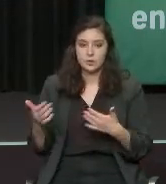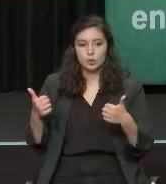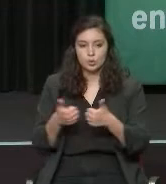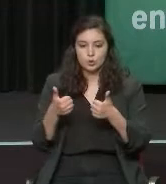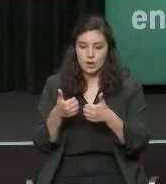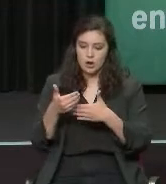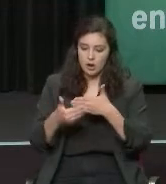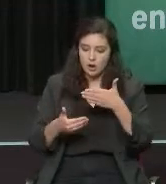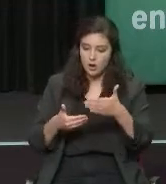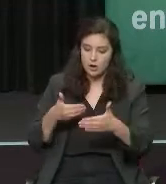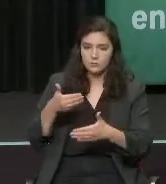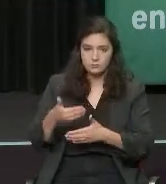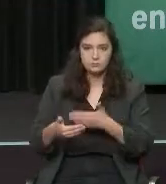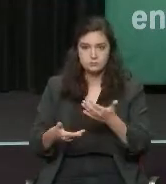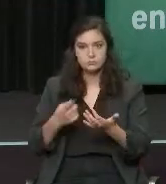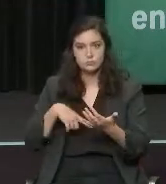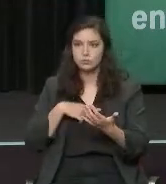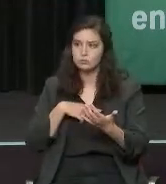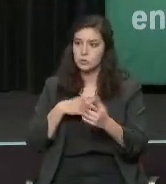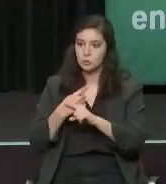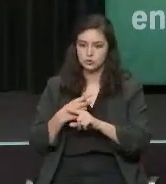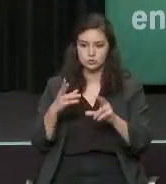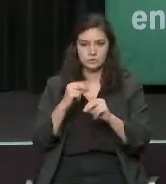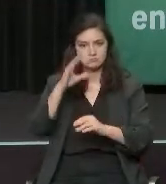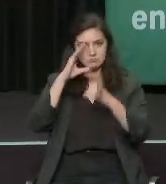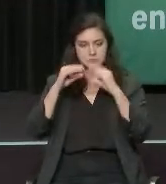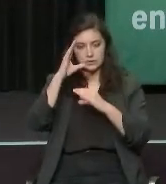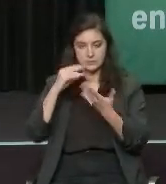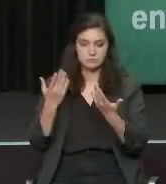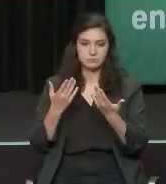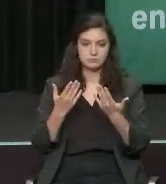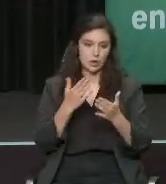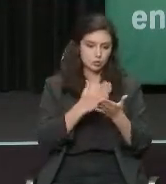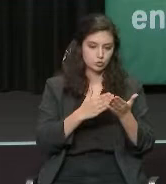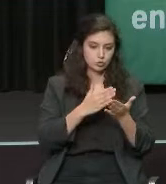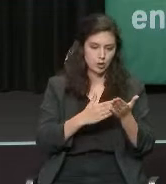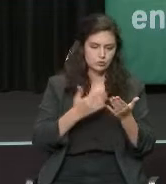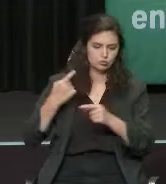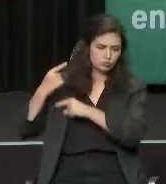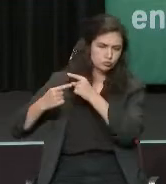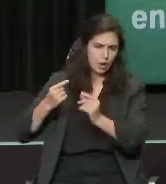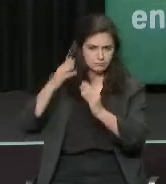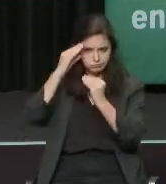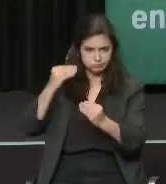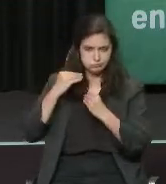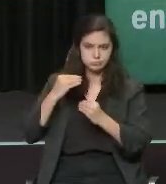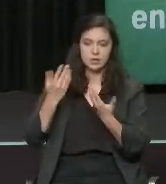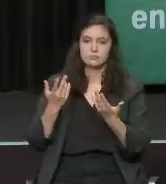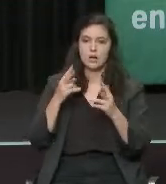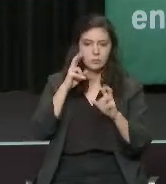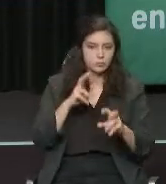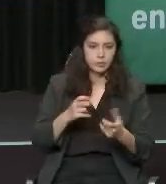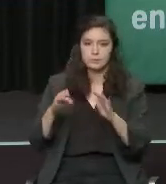este concurso, aprendemos muito acerca de coisas novas, por